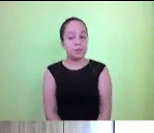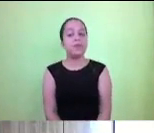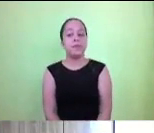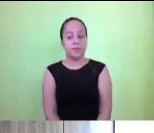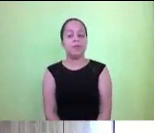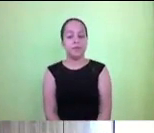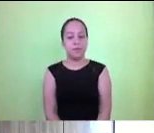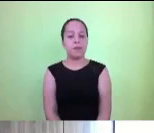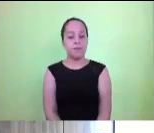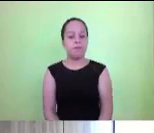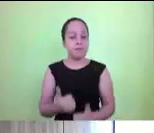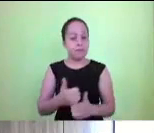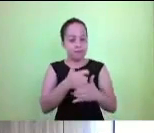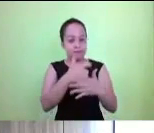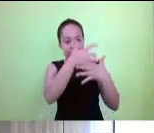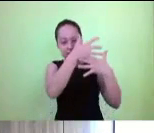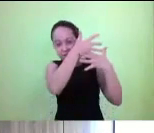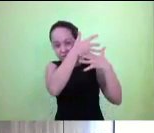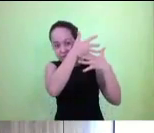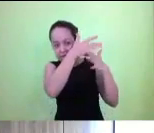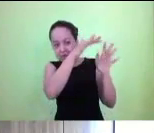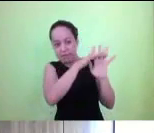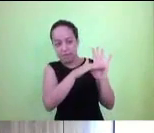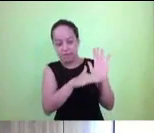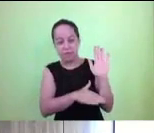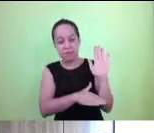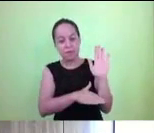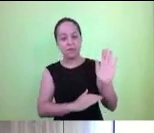Vamos gerar a lista.